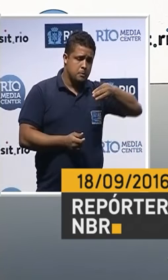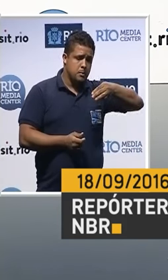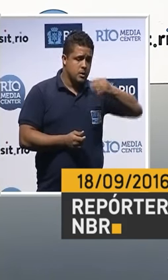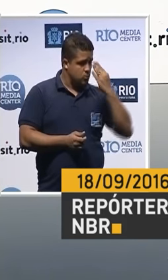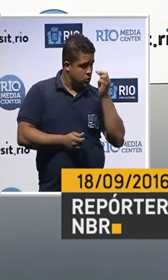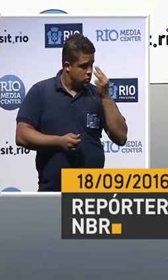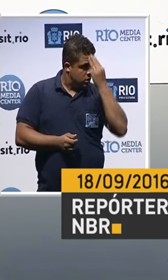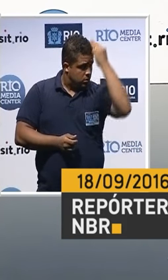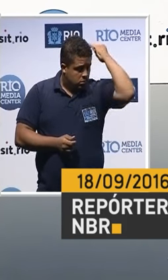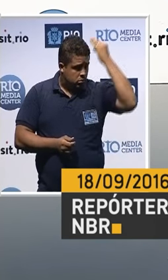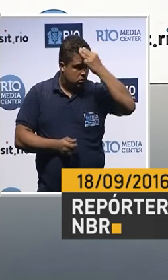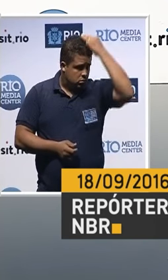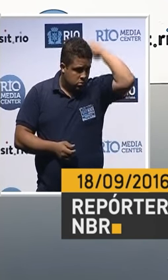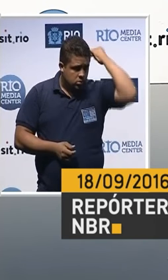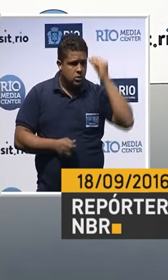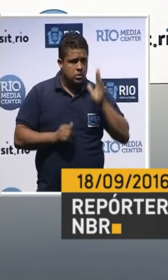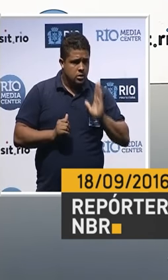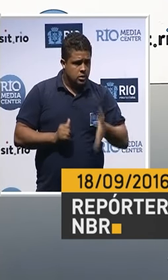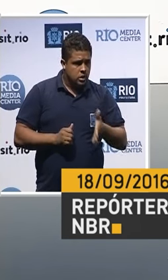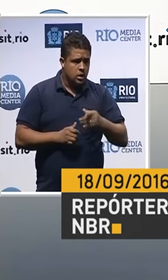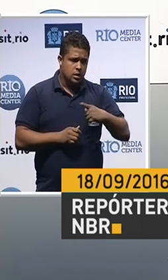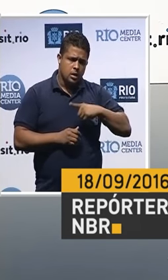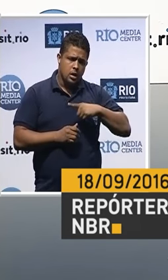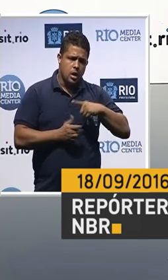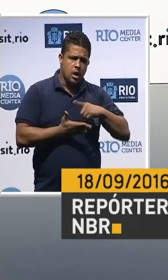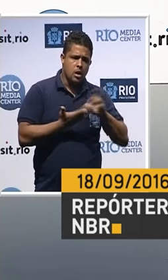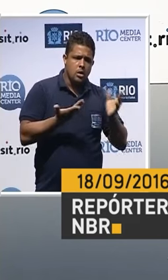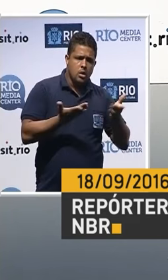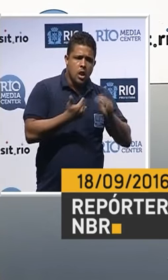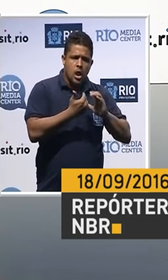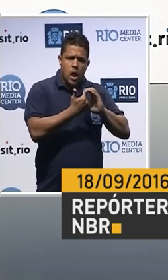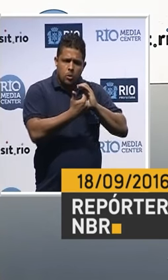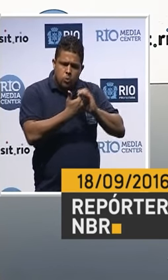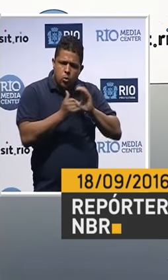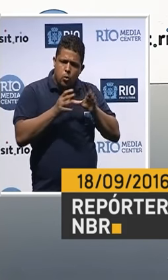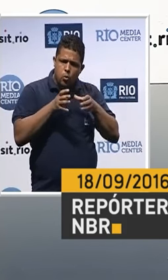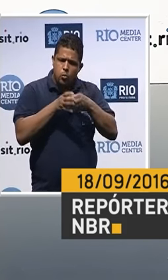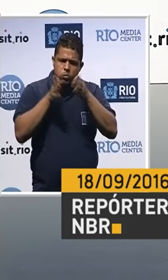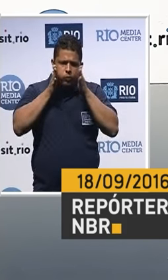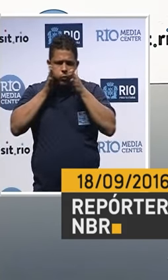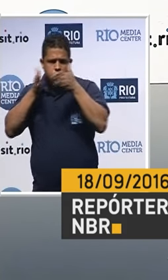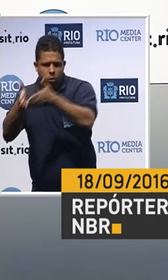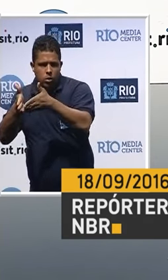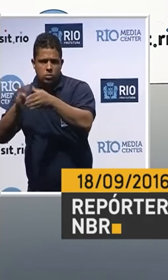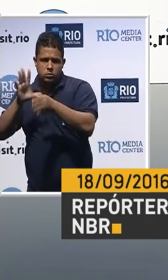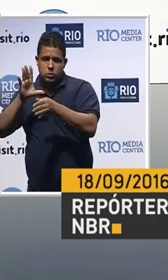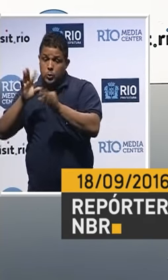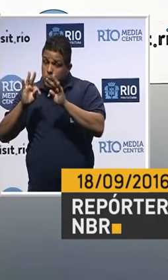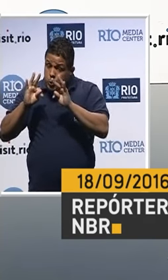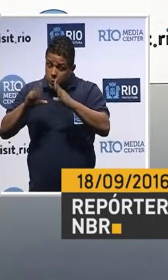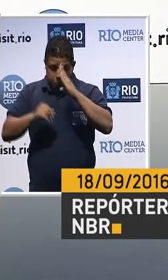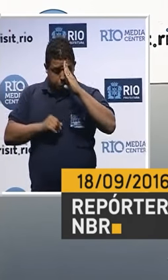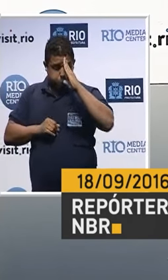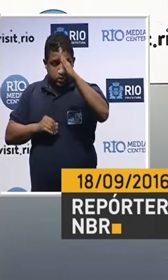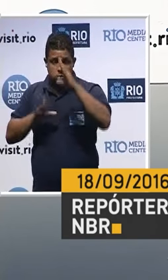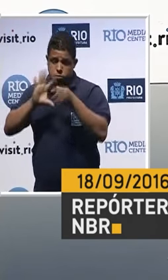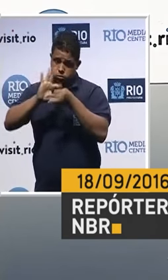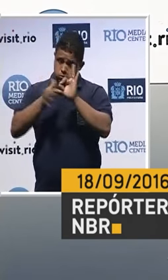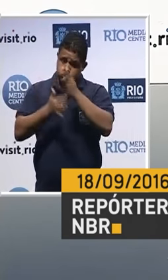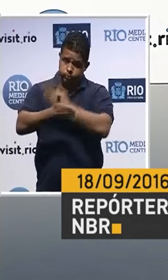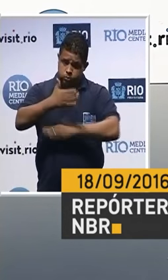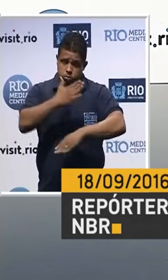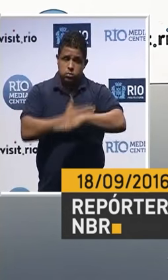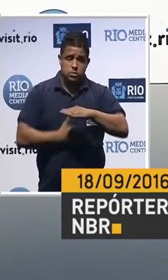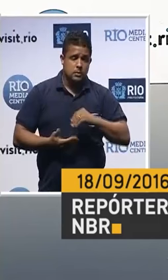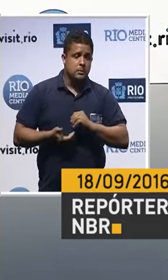tem, a todo momento, nos orientado a tratar com toda prioridade o